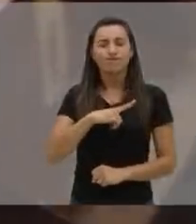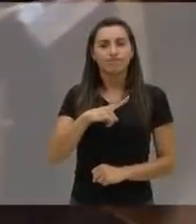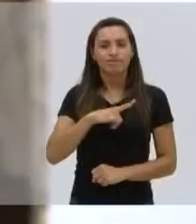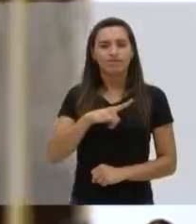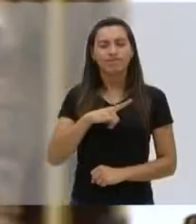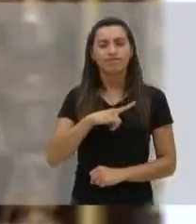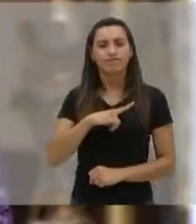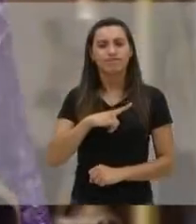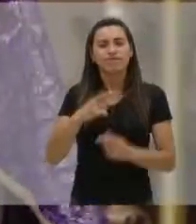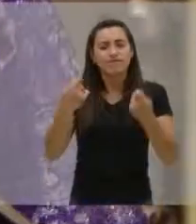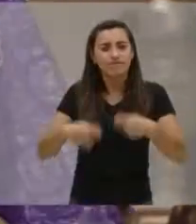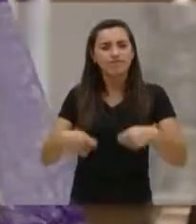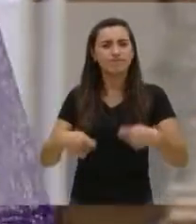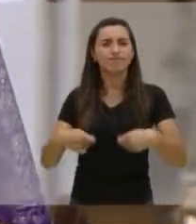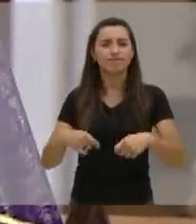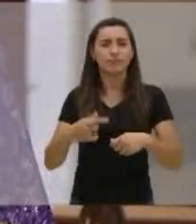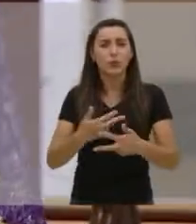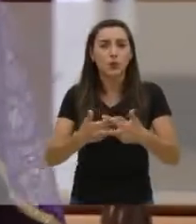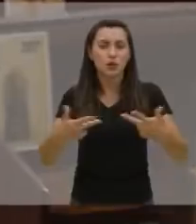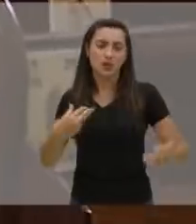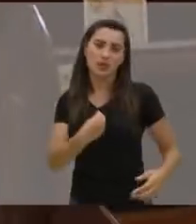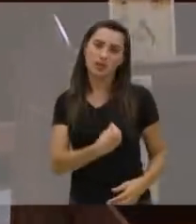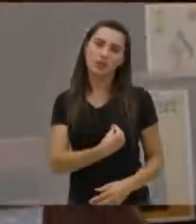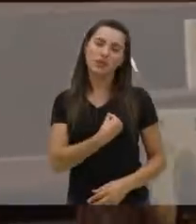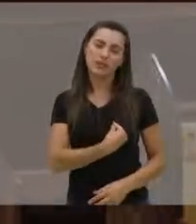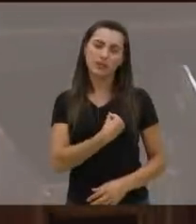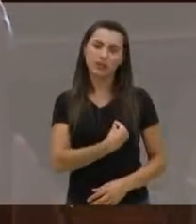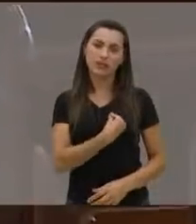aquilo que nos é necessário para viver.